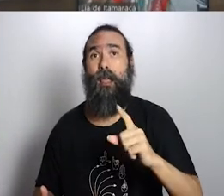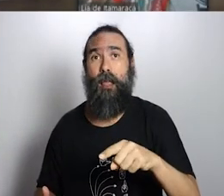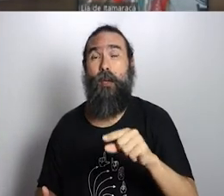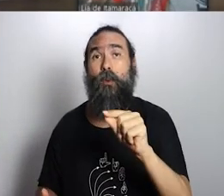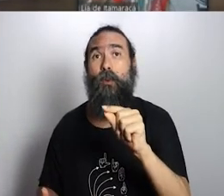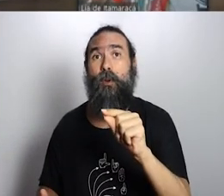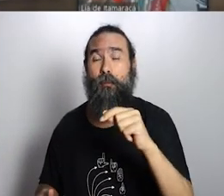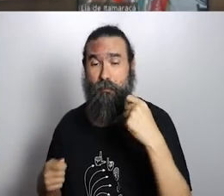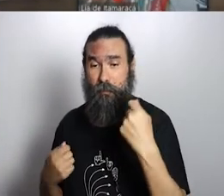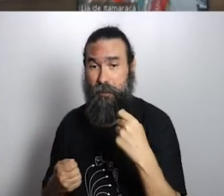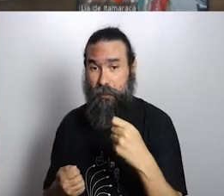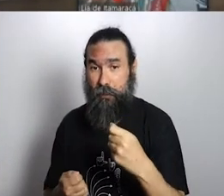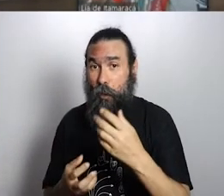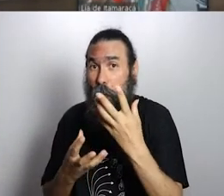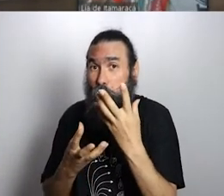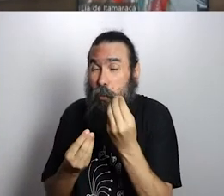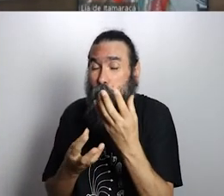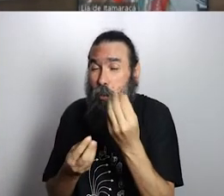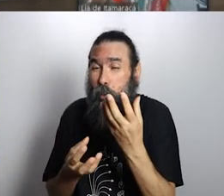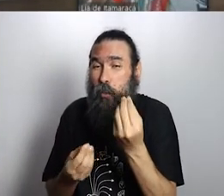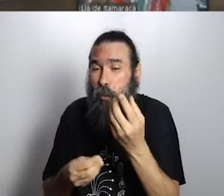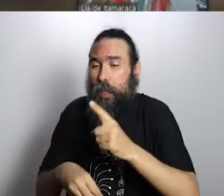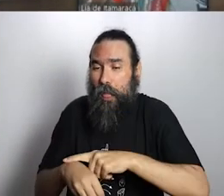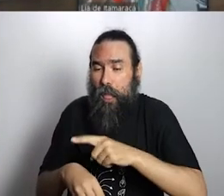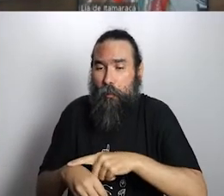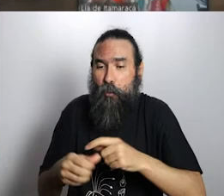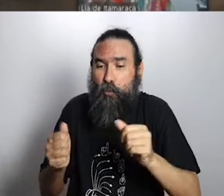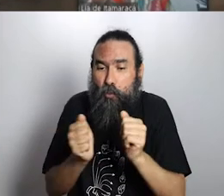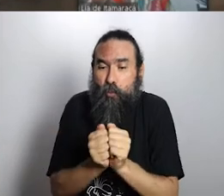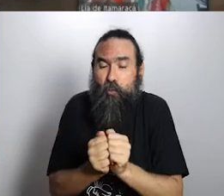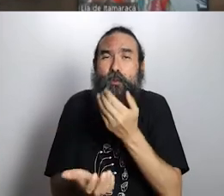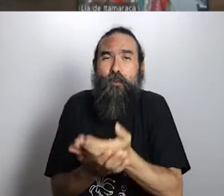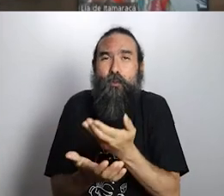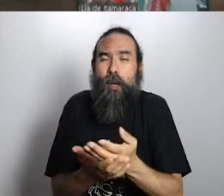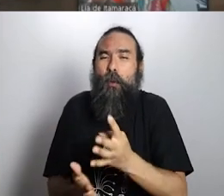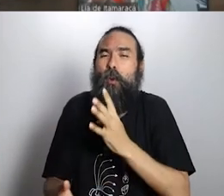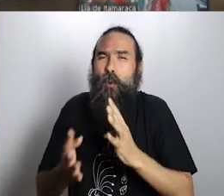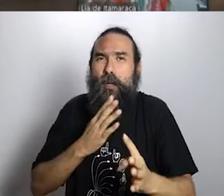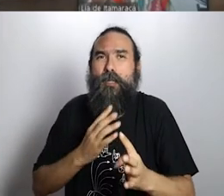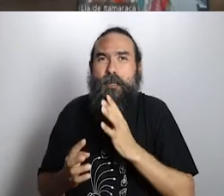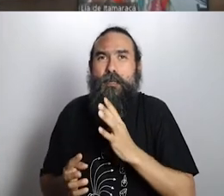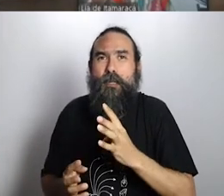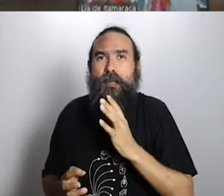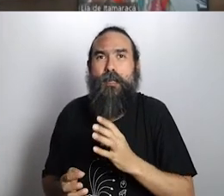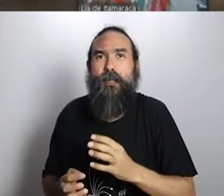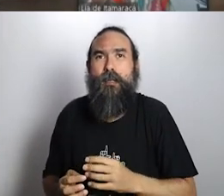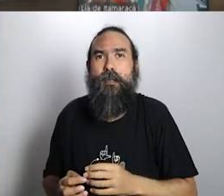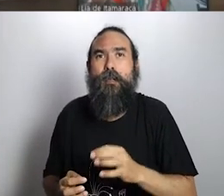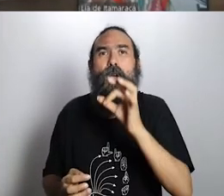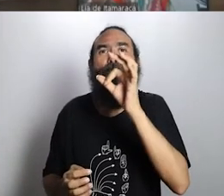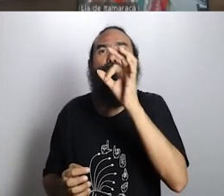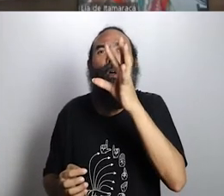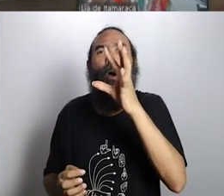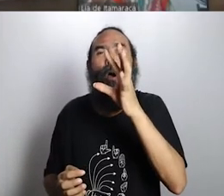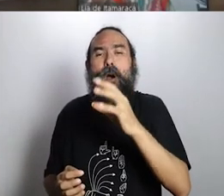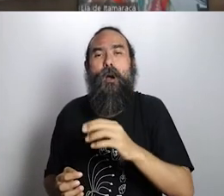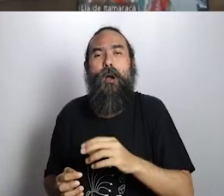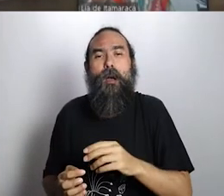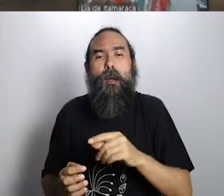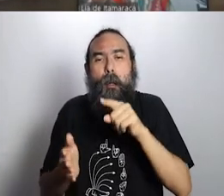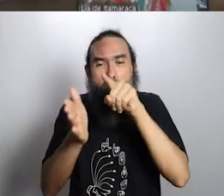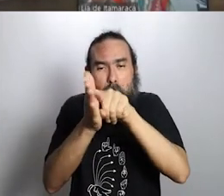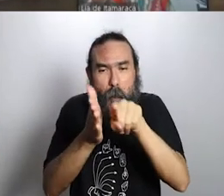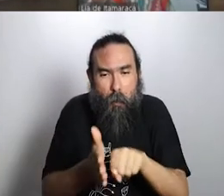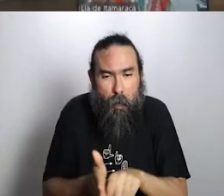a você e a Baracho e a todos os outros e a Lia, fazendo uma coisa, este ponto de vista na produção que você citou